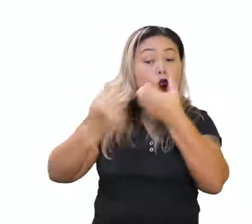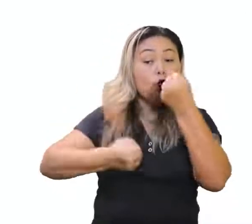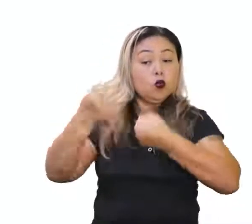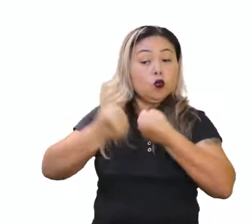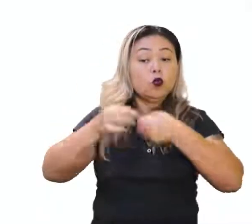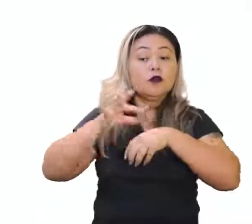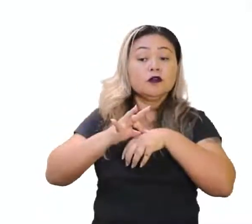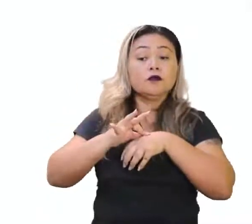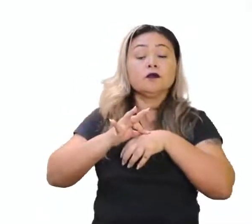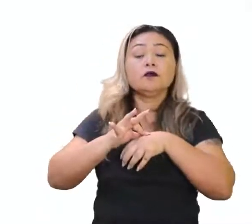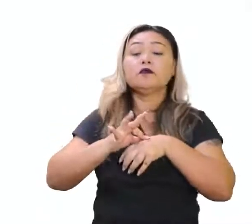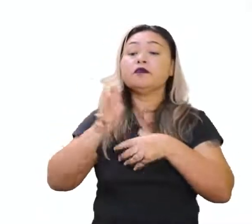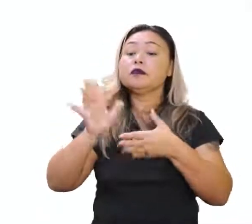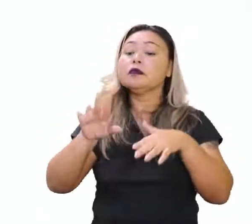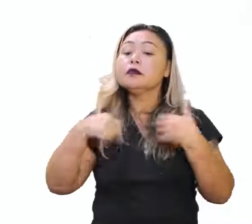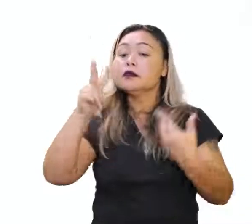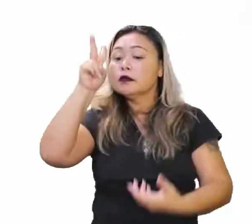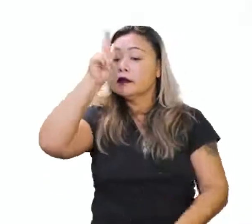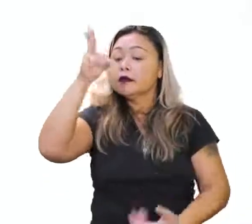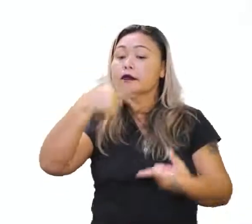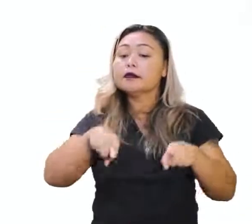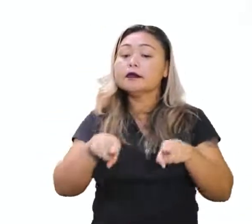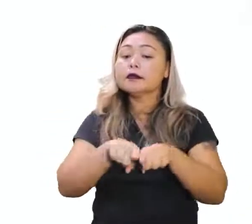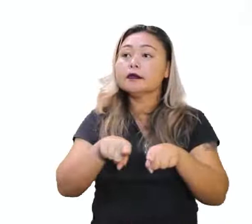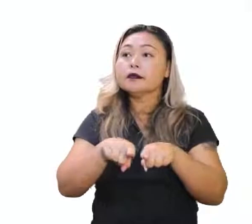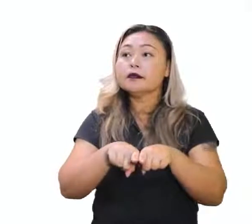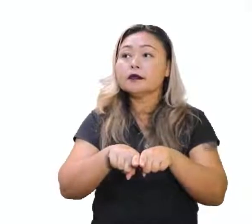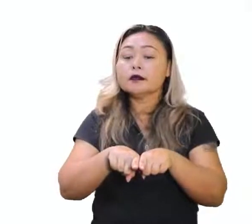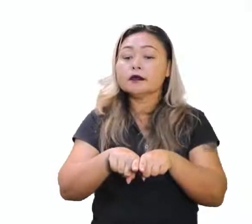e carne. Lembrando também, meus queridos,